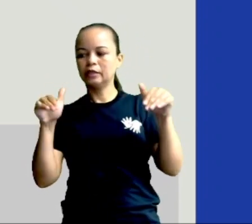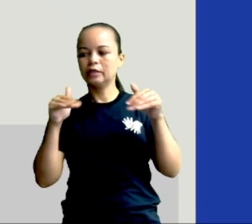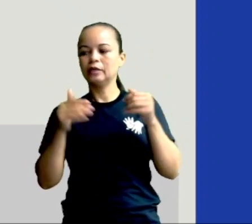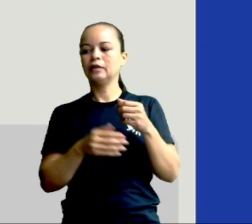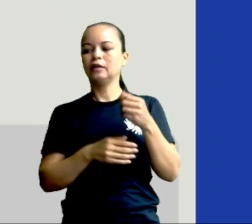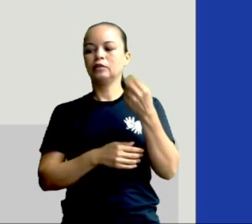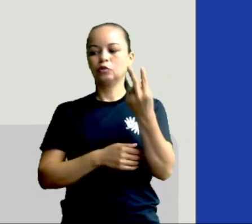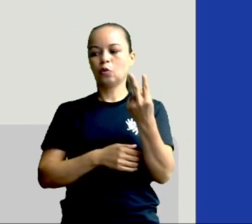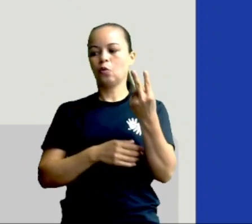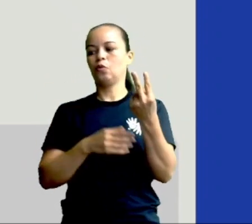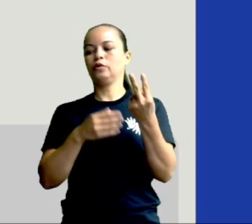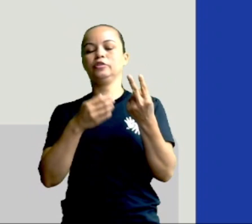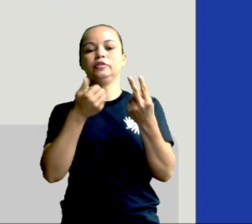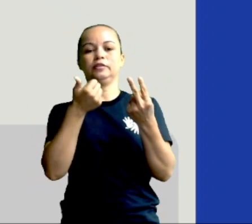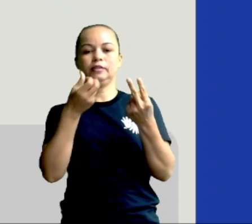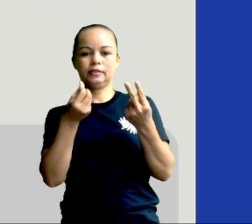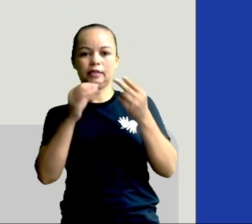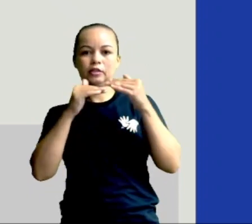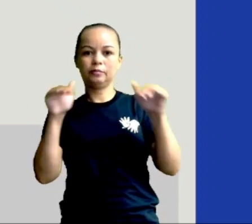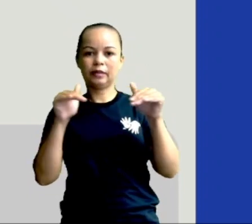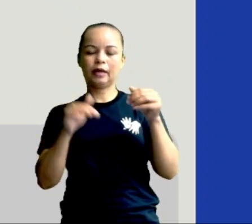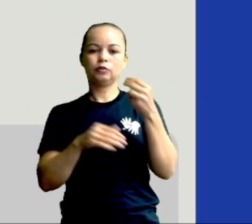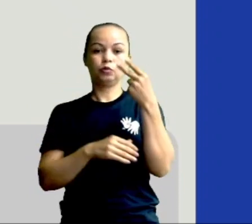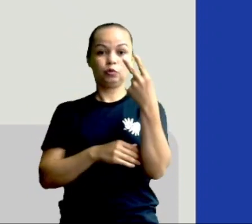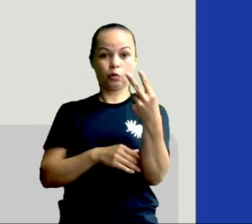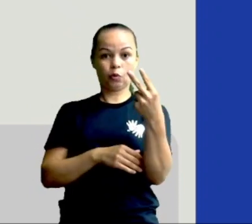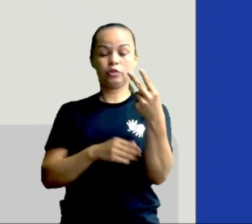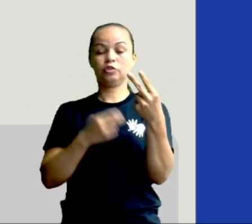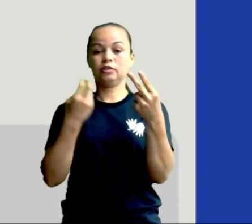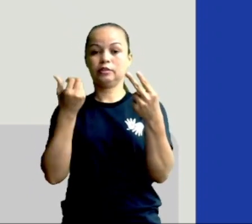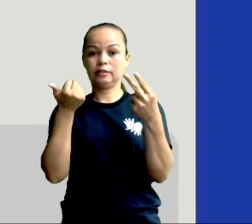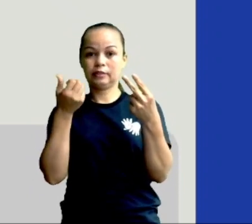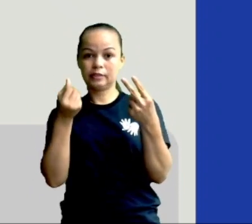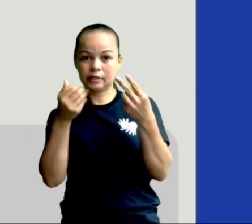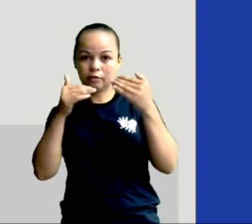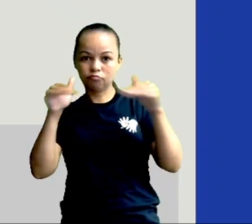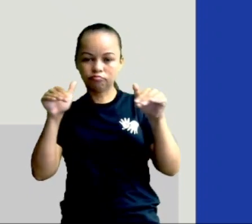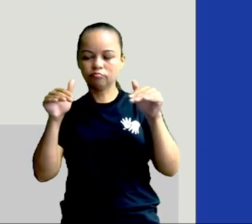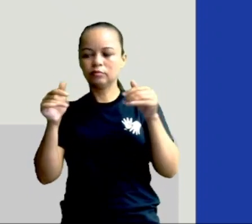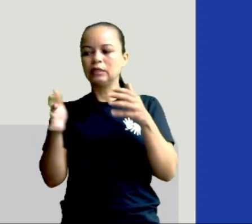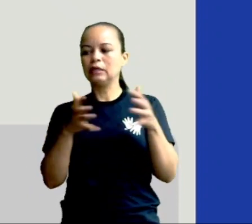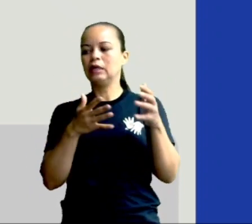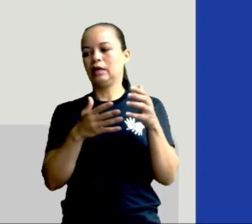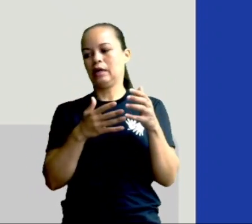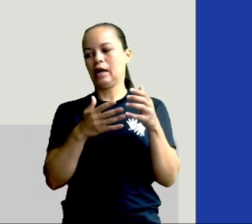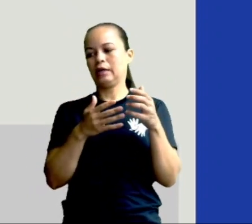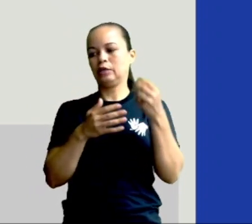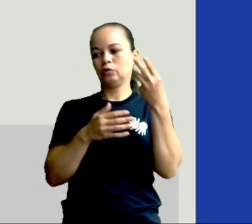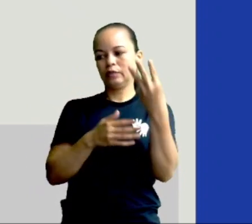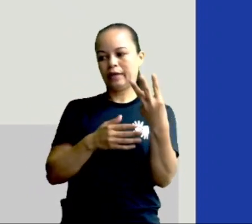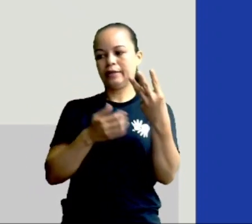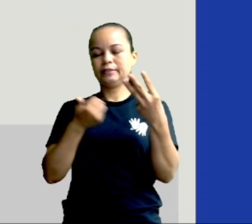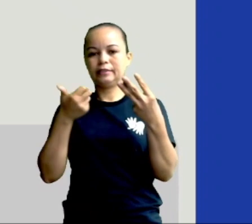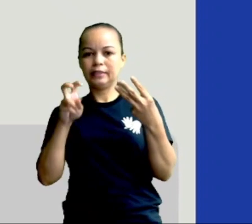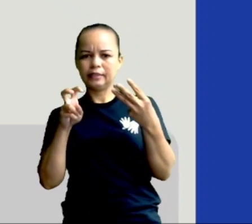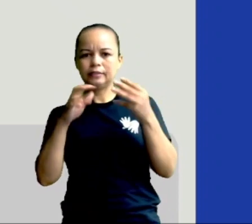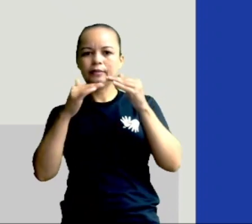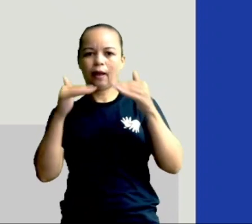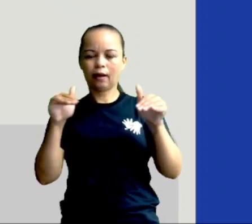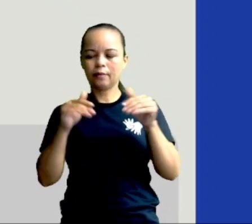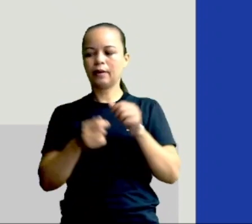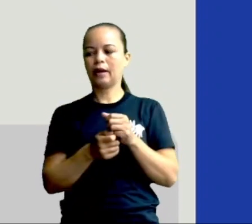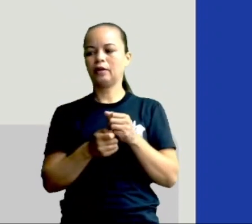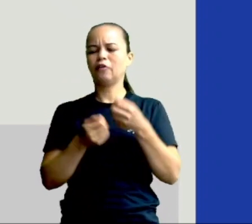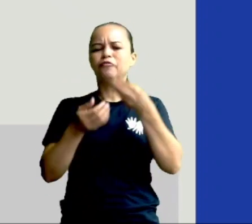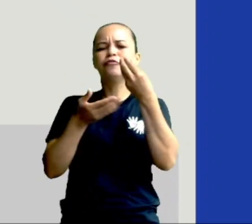16, eliminado. 2 e 16, eliminado de novo. E o 3 e o 15. E sobrou o quê? 6 e 10.